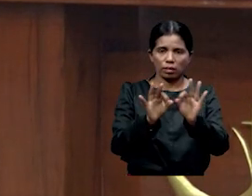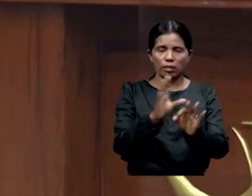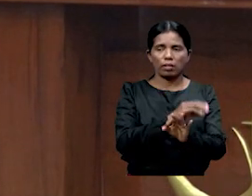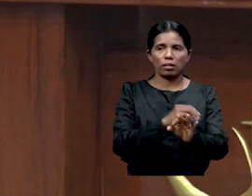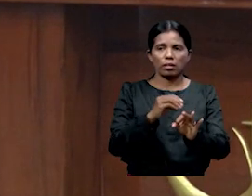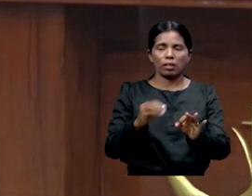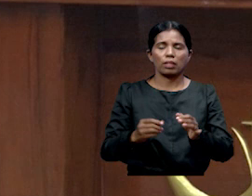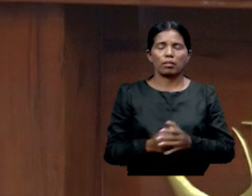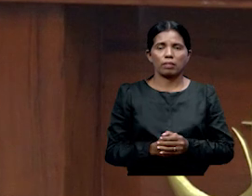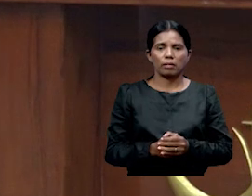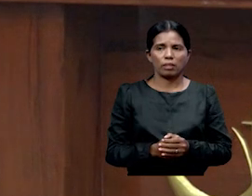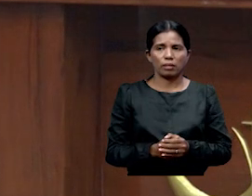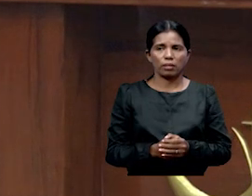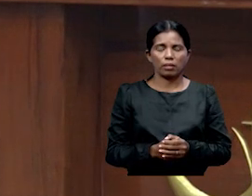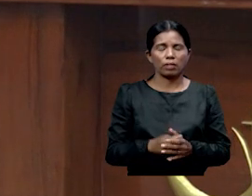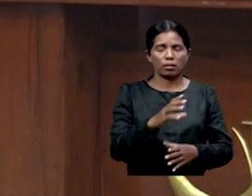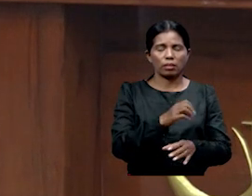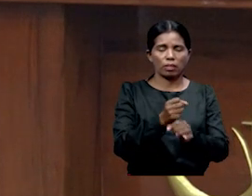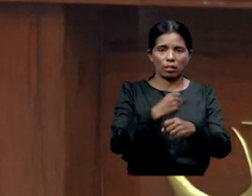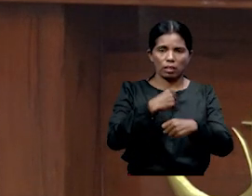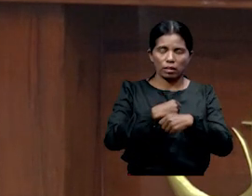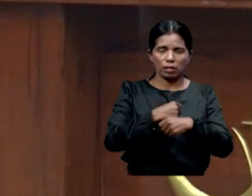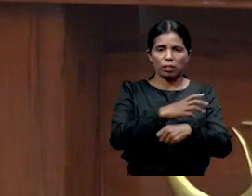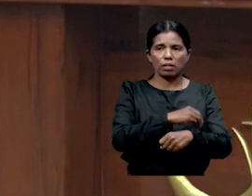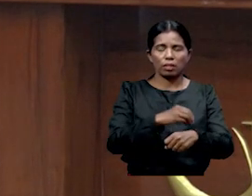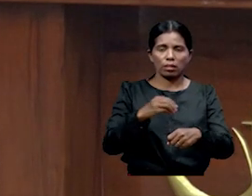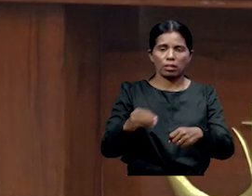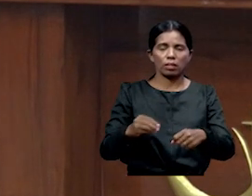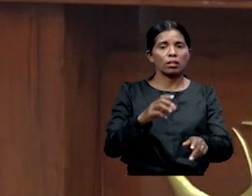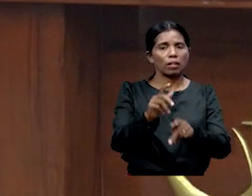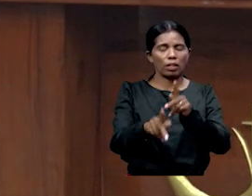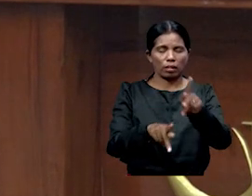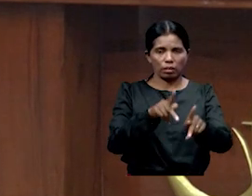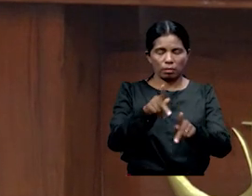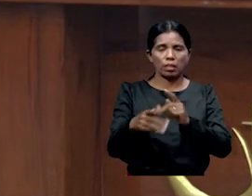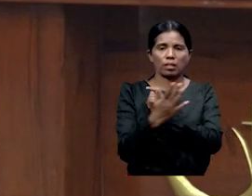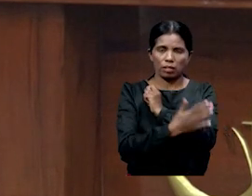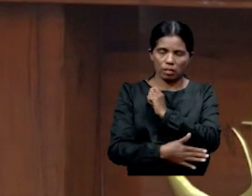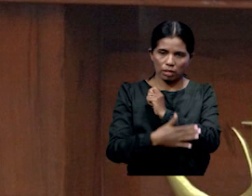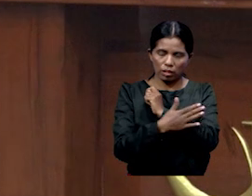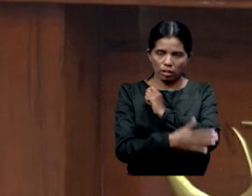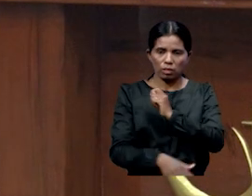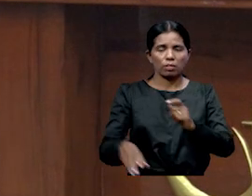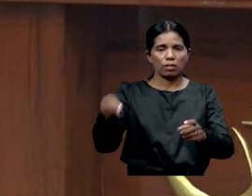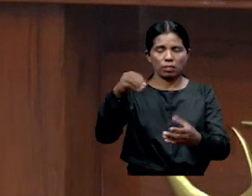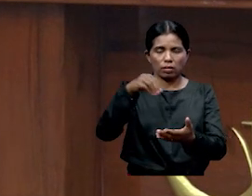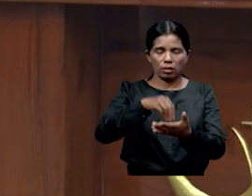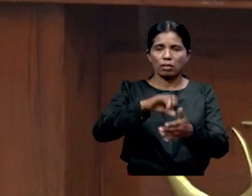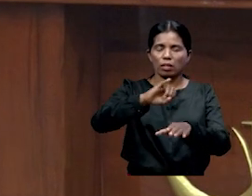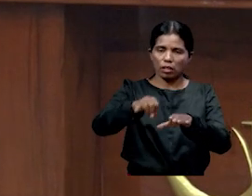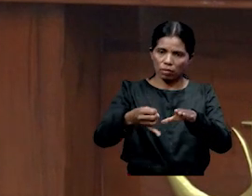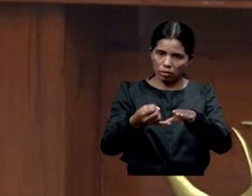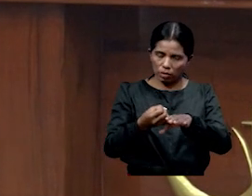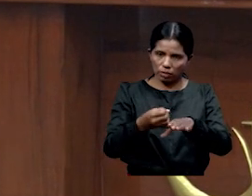devemos perseguir construir juntos uma sociedade e Nação justa inclusiva